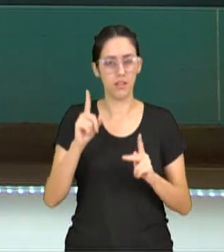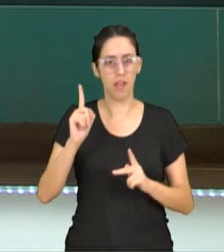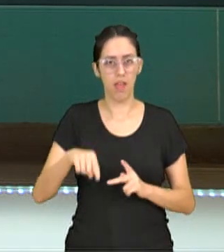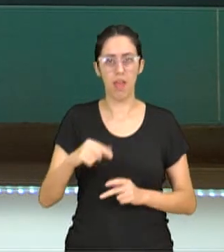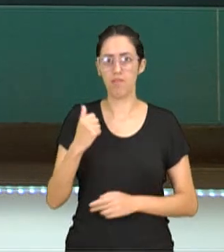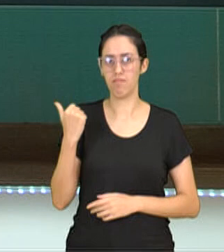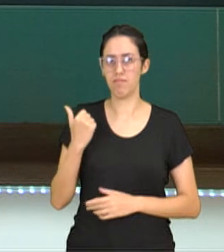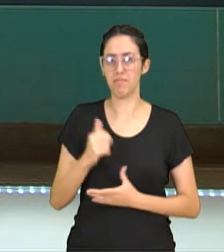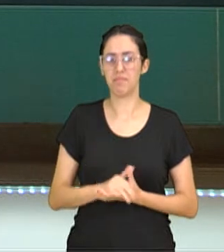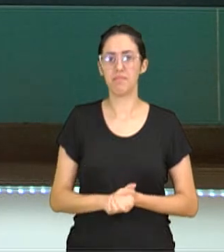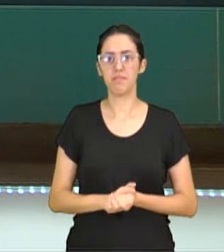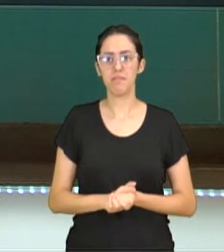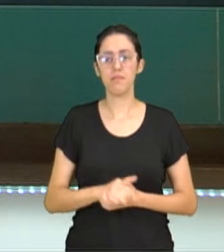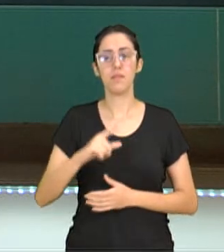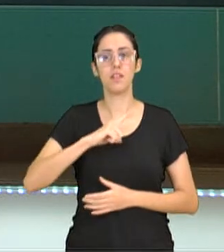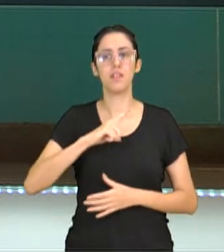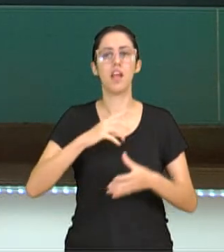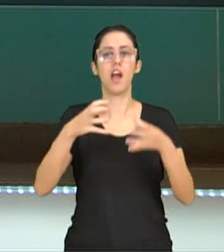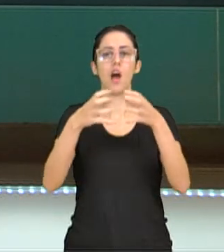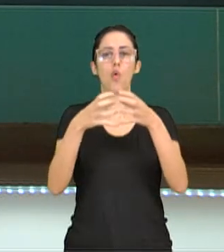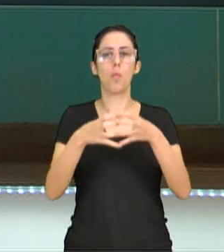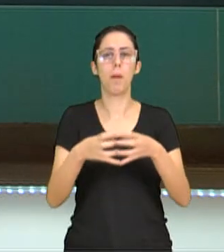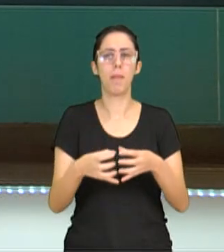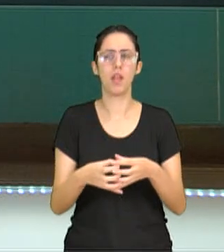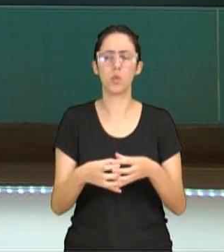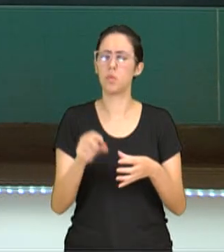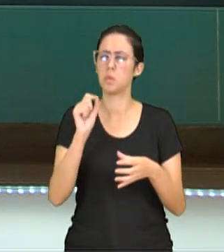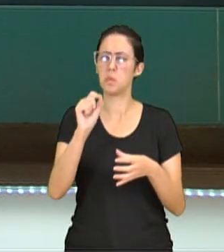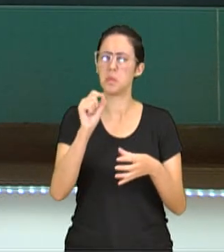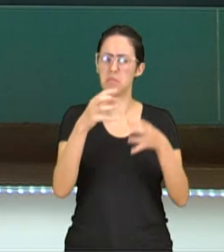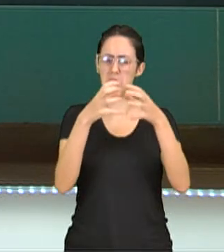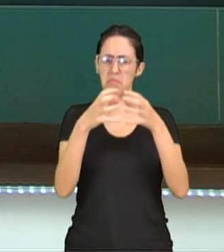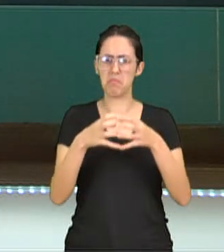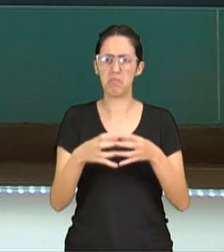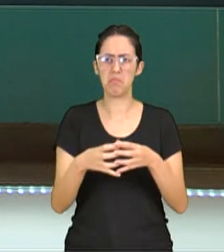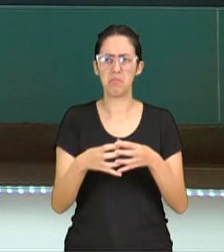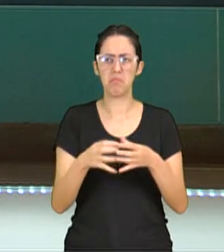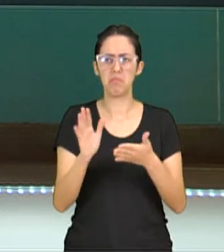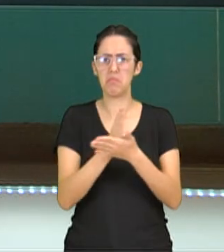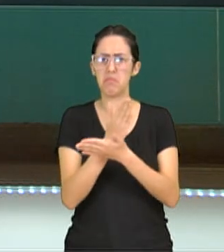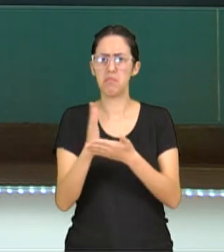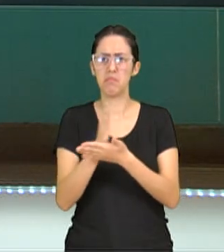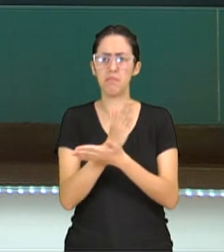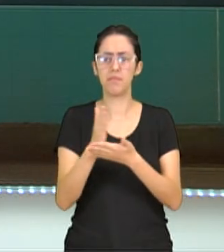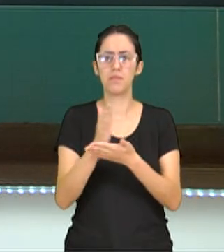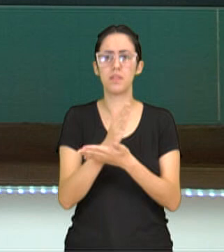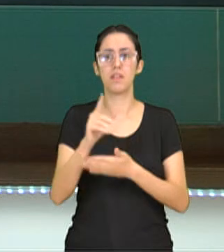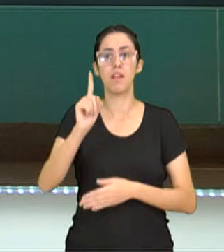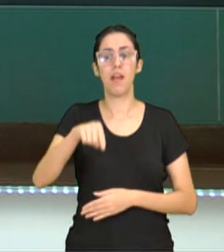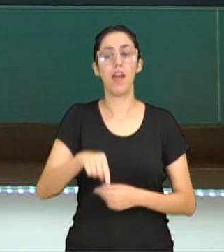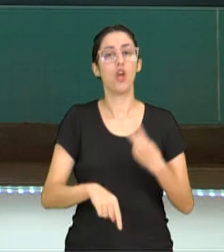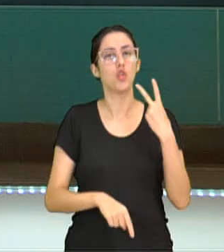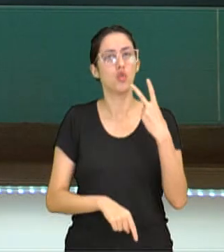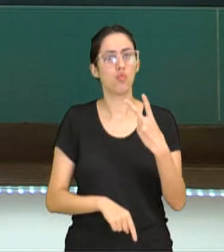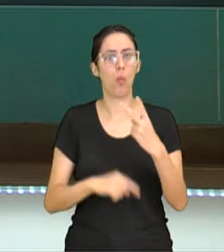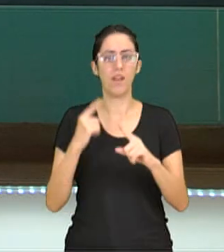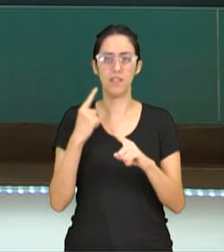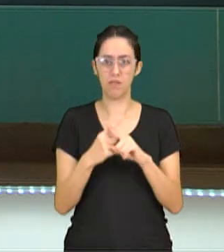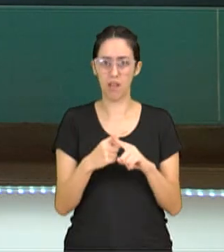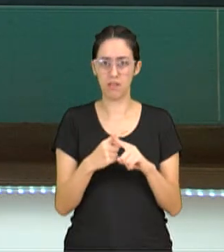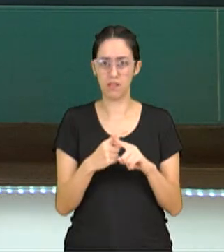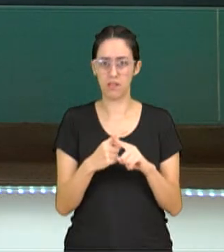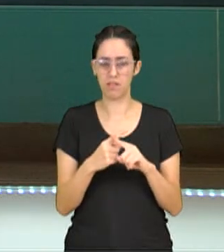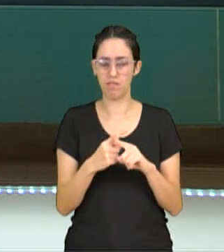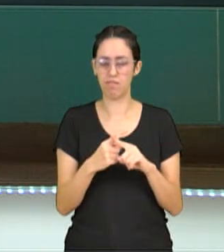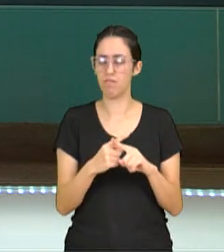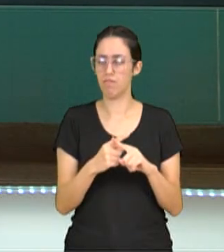evidência. Aí eu tenho por agrupamento. Agrupamento nada mais é do que você colocar em evidência duas vezes, tá bom?